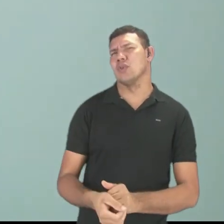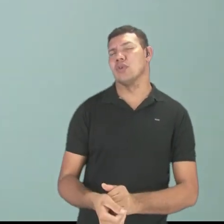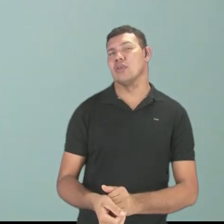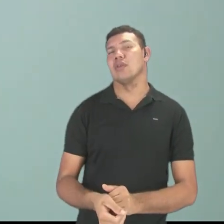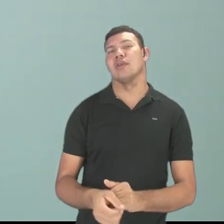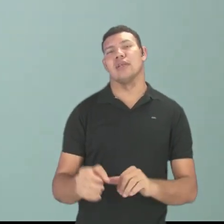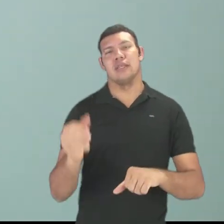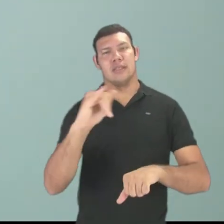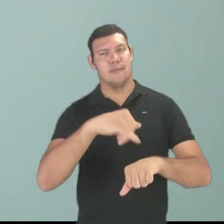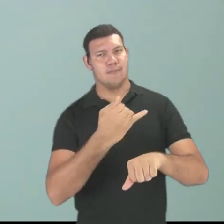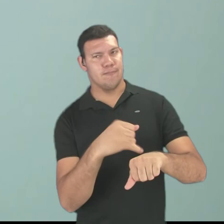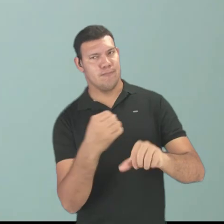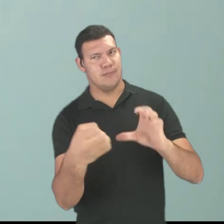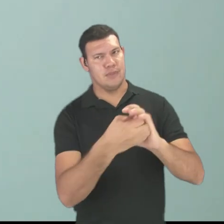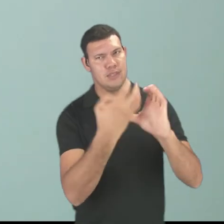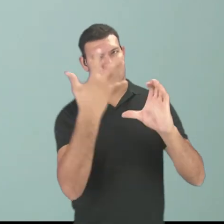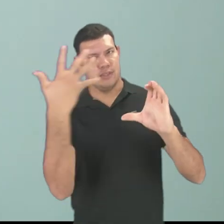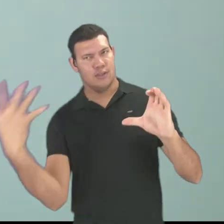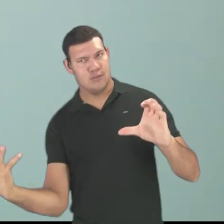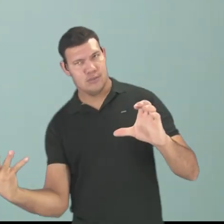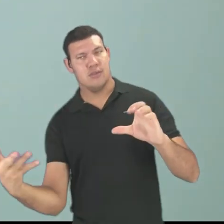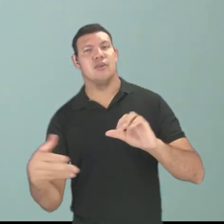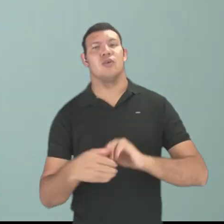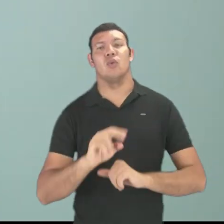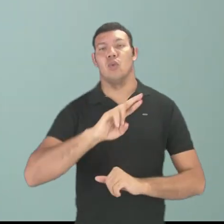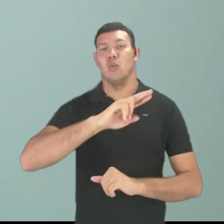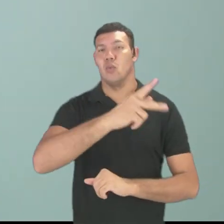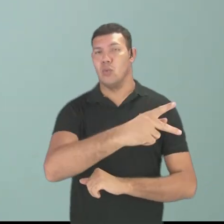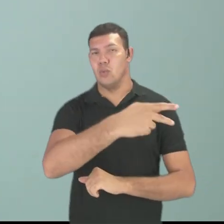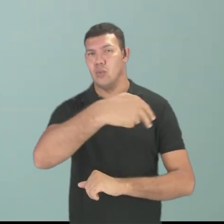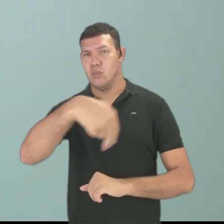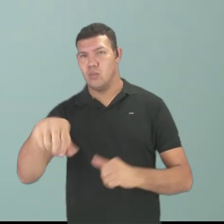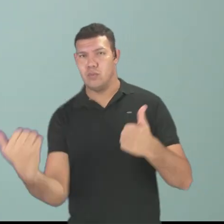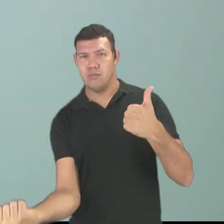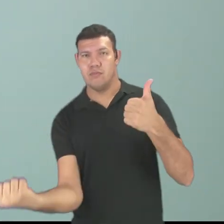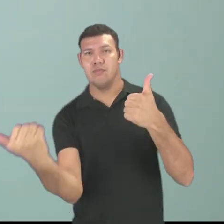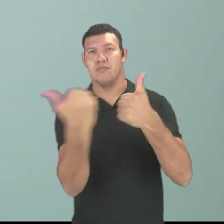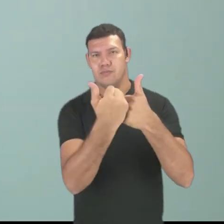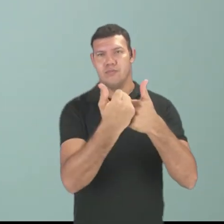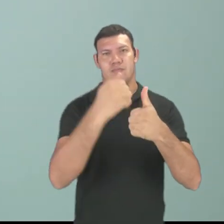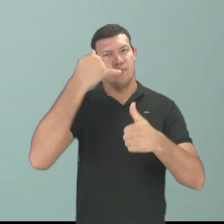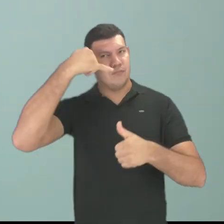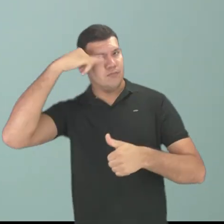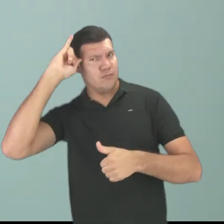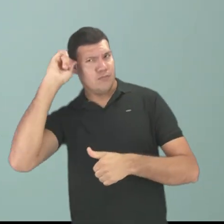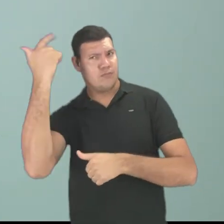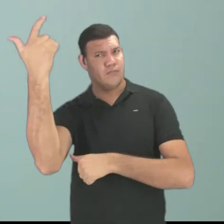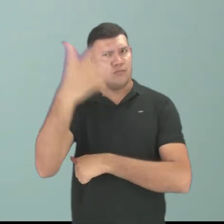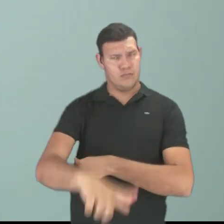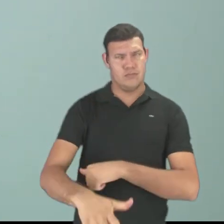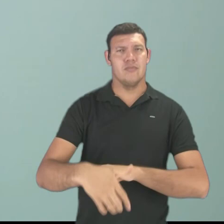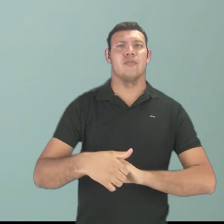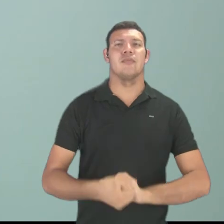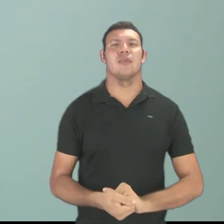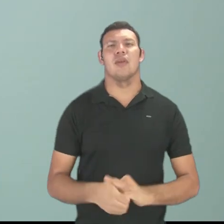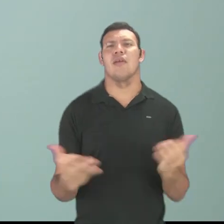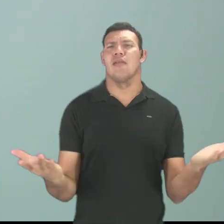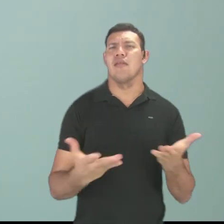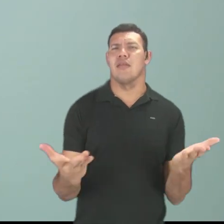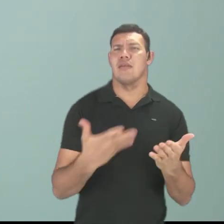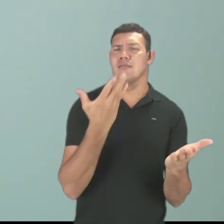uma característica e o outro vai substituir para evitar repetições. Ok? Nós vimos hoje sobre os pronomes